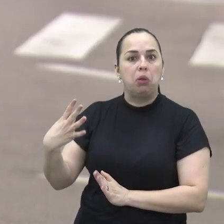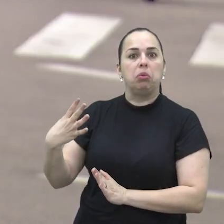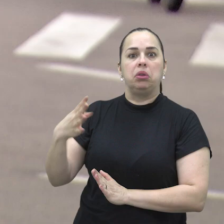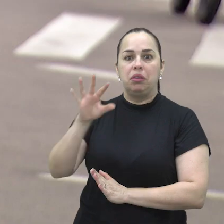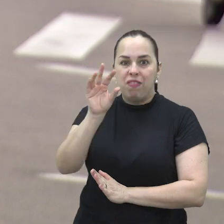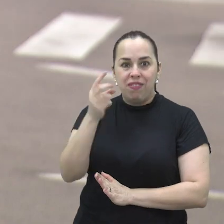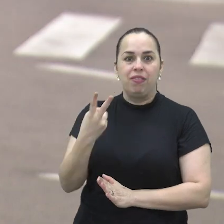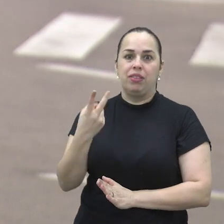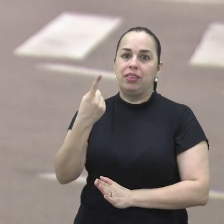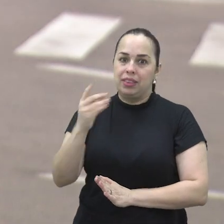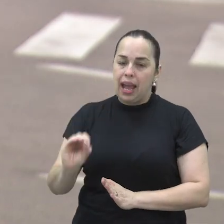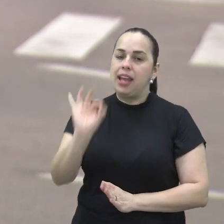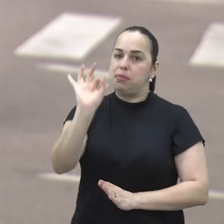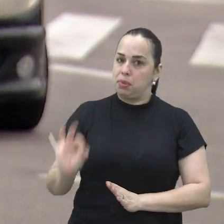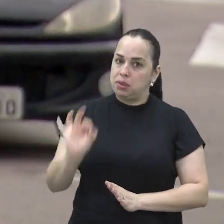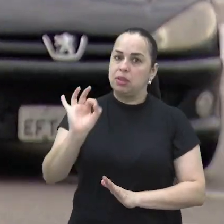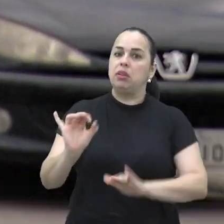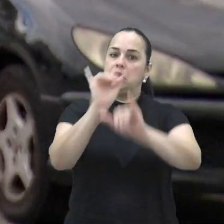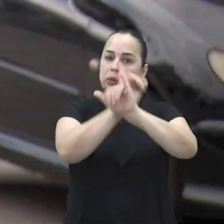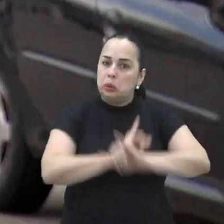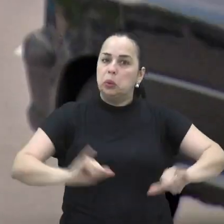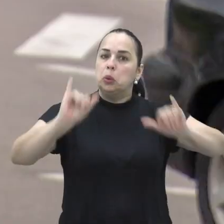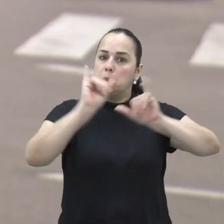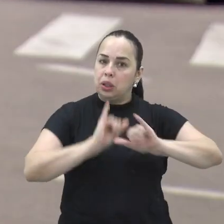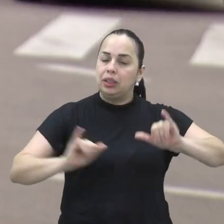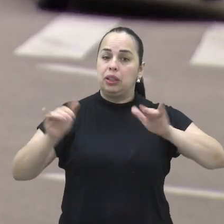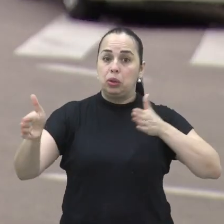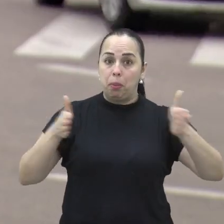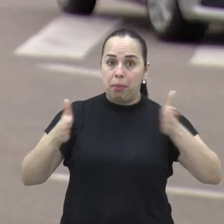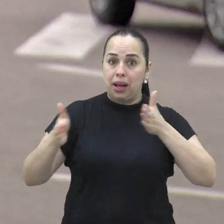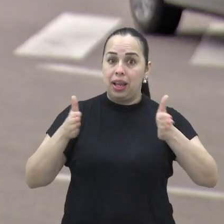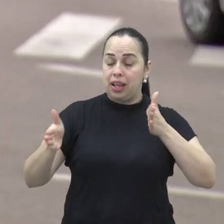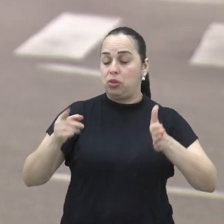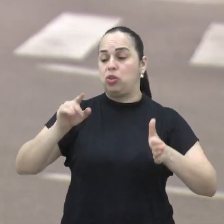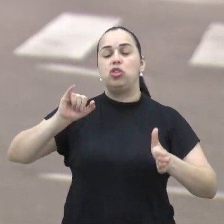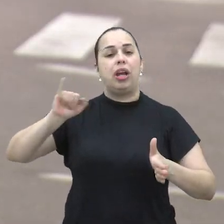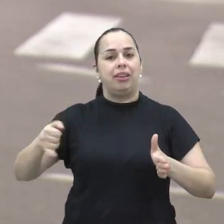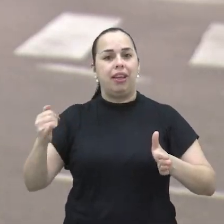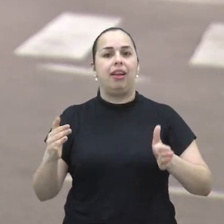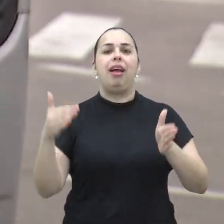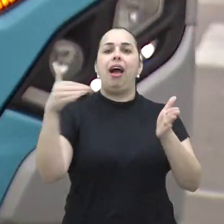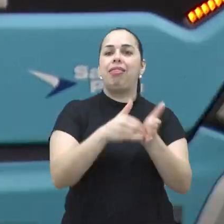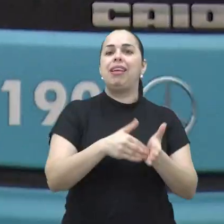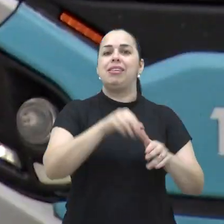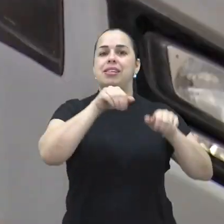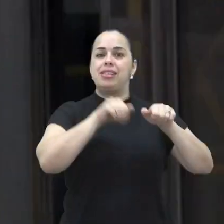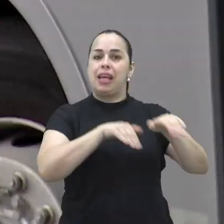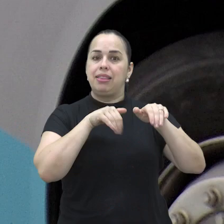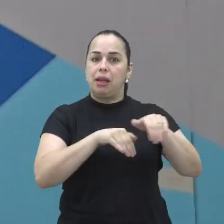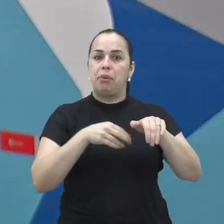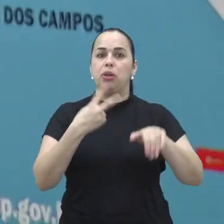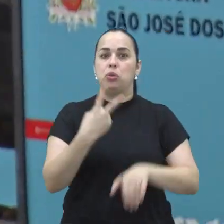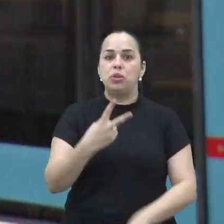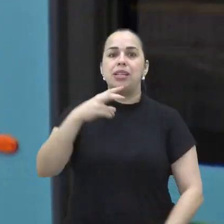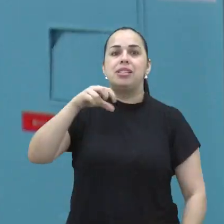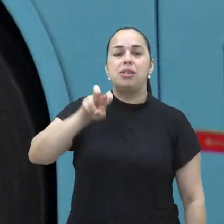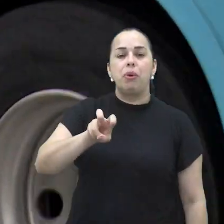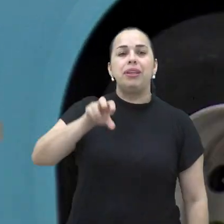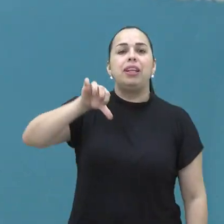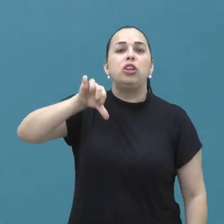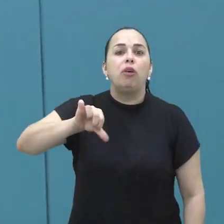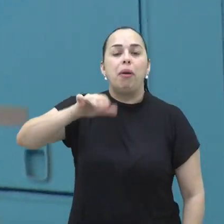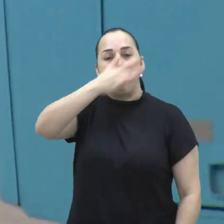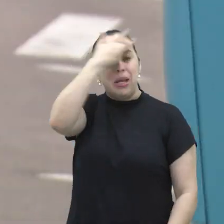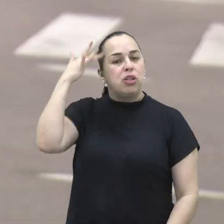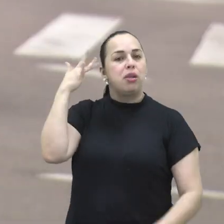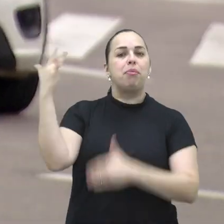de acordo com dados do Infociga divulgados pelo Detran. De janeiro a setembro deste ano, foram registradas 259